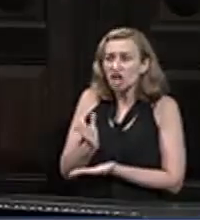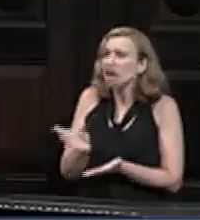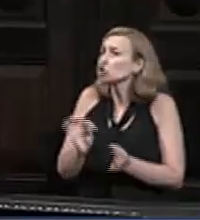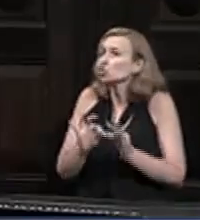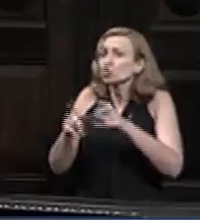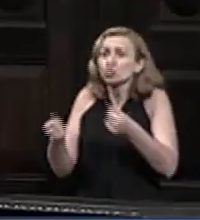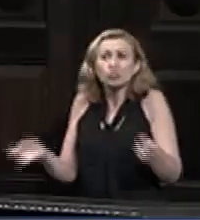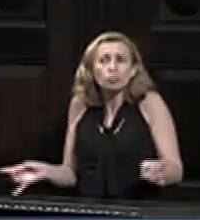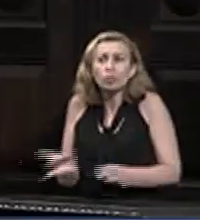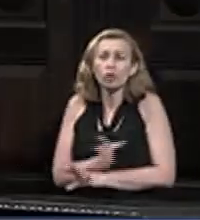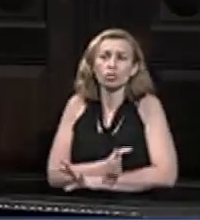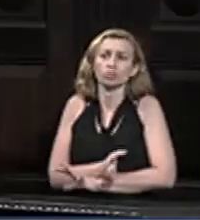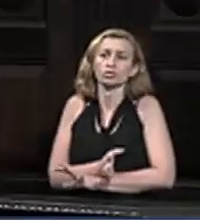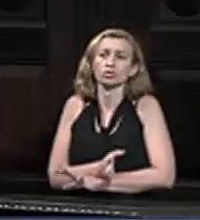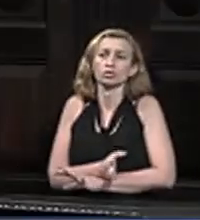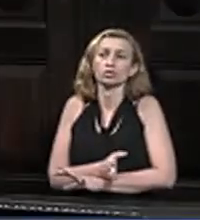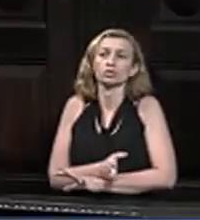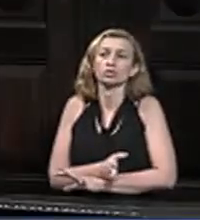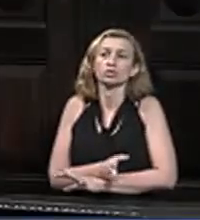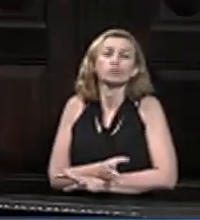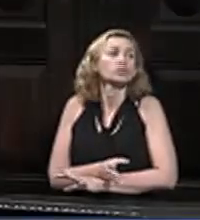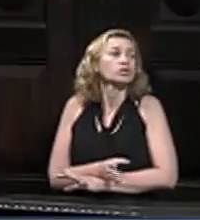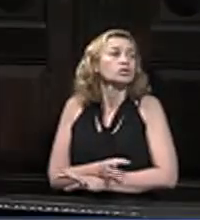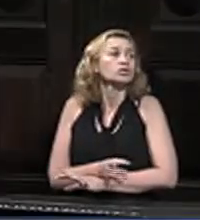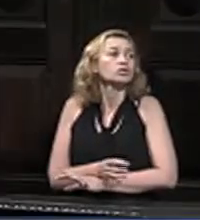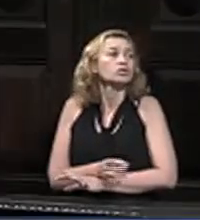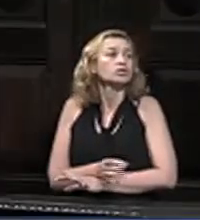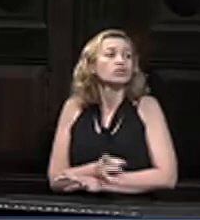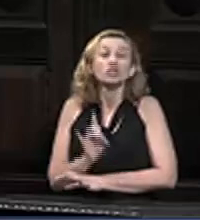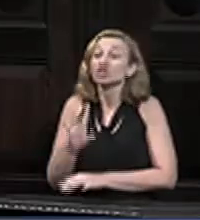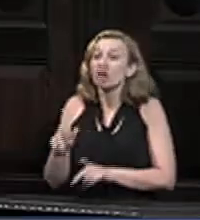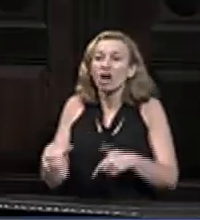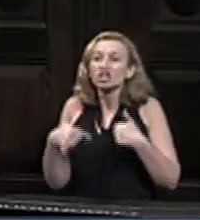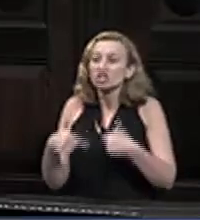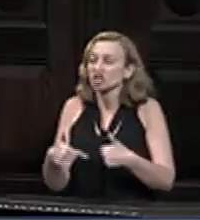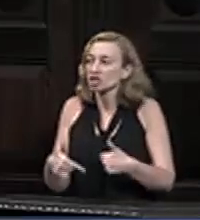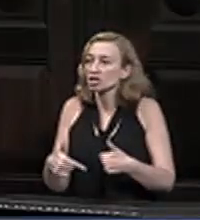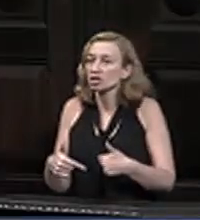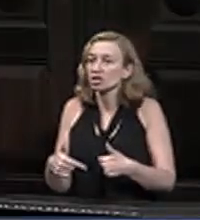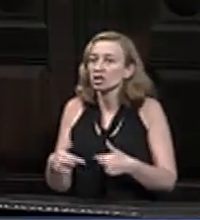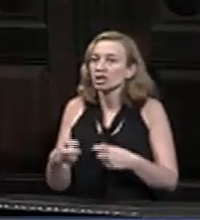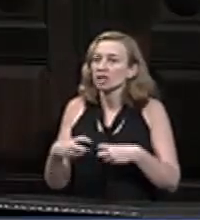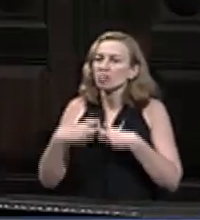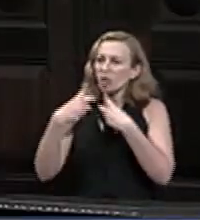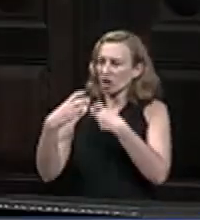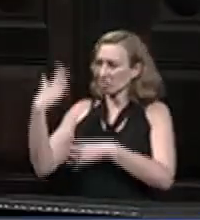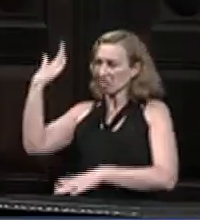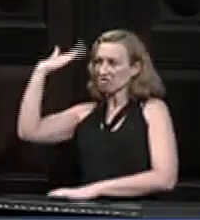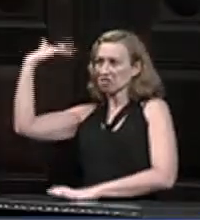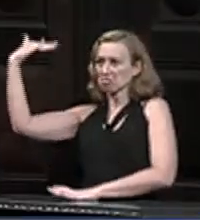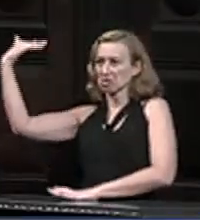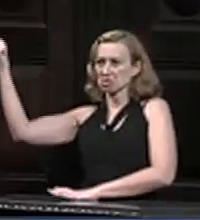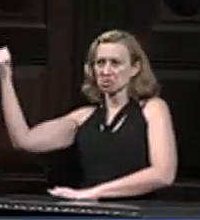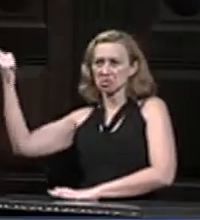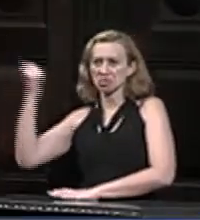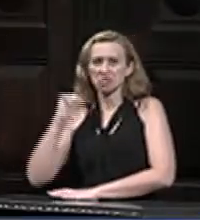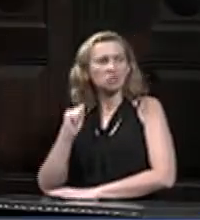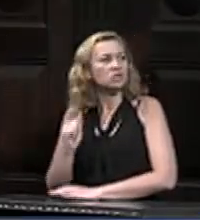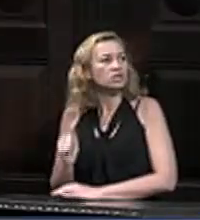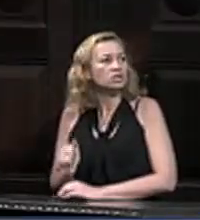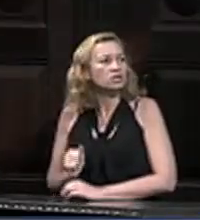feitos, bastava apenas ligar os fios. E eles proclamam um sucesso